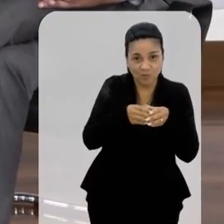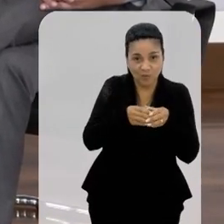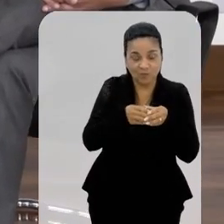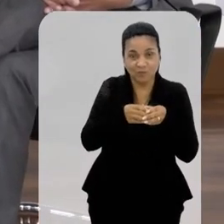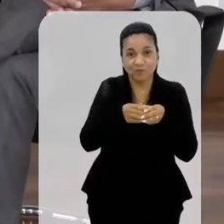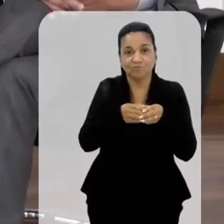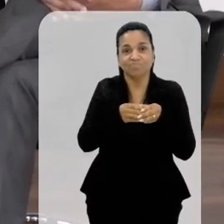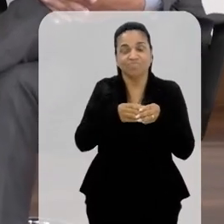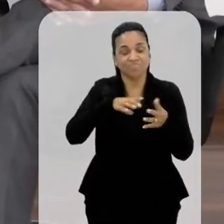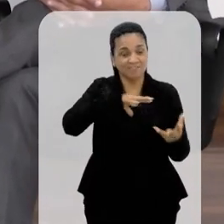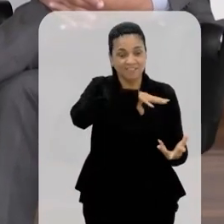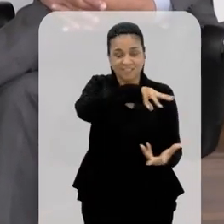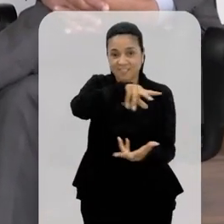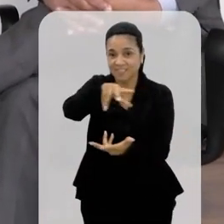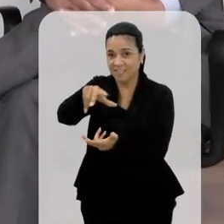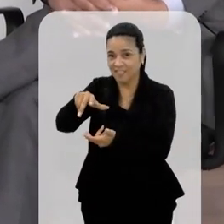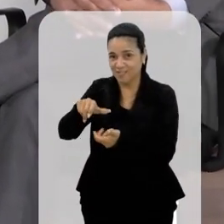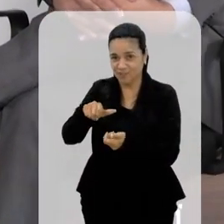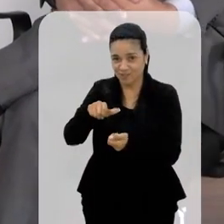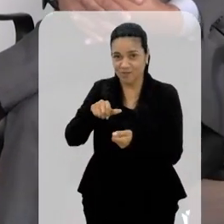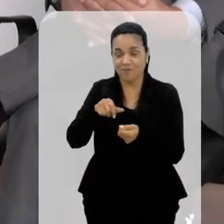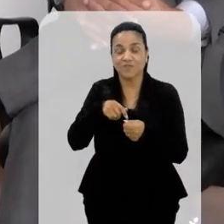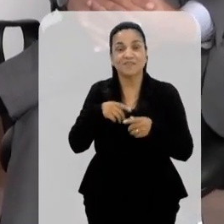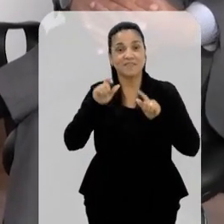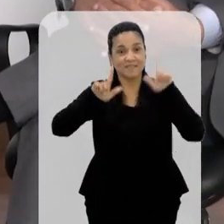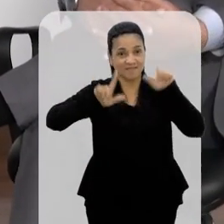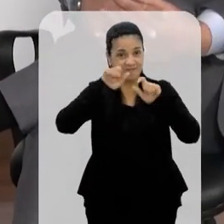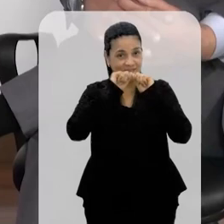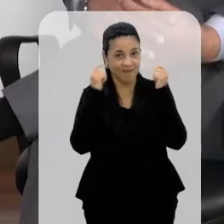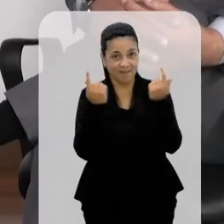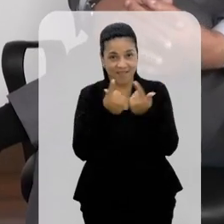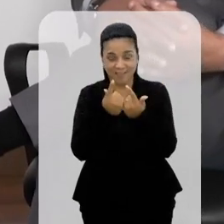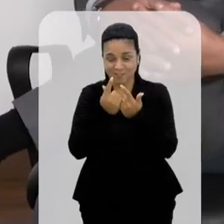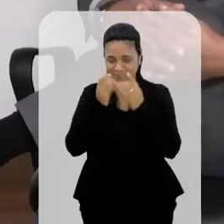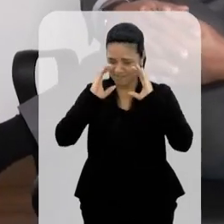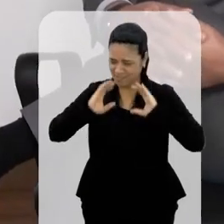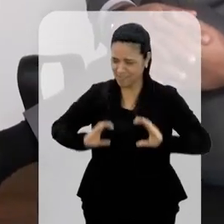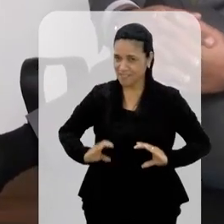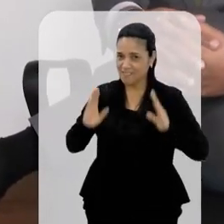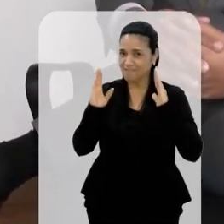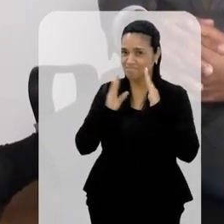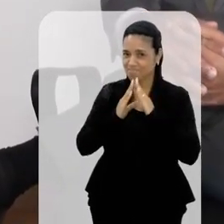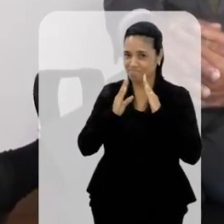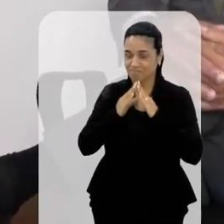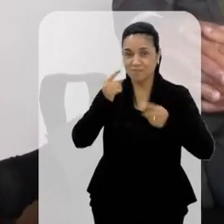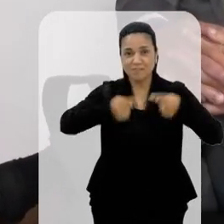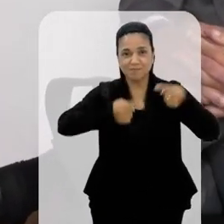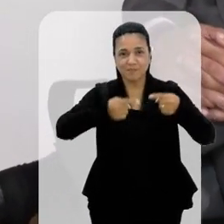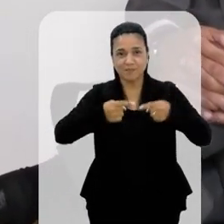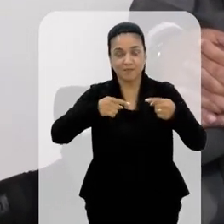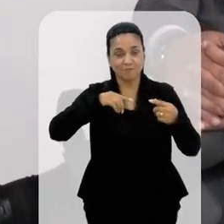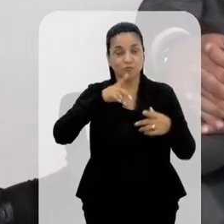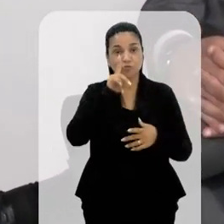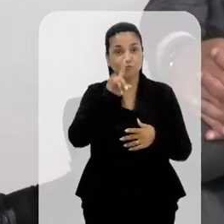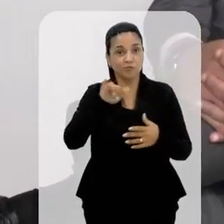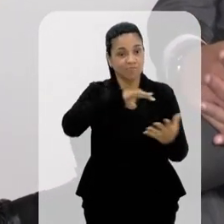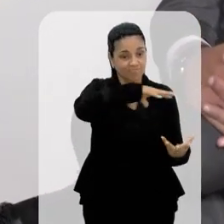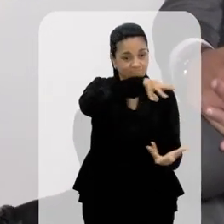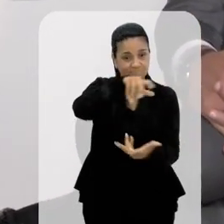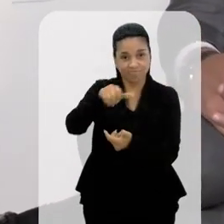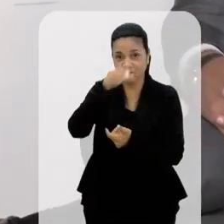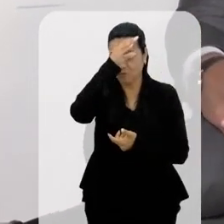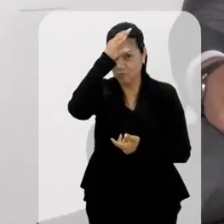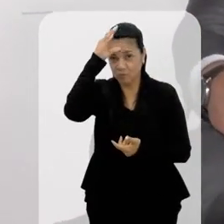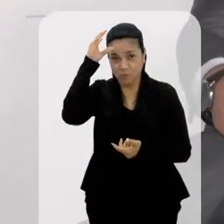Internacional e a Alerj, a TV Alerj, a Casa da Cidadania. Nós estamos aqui debatendo hoje o Dia Internacional